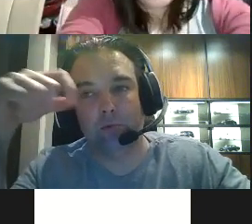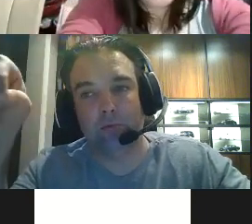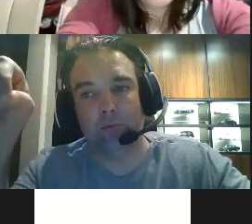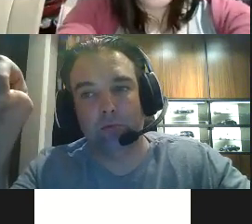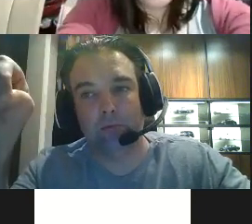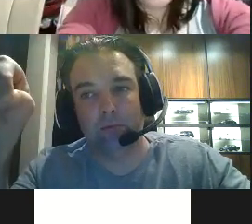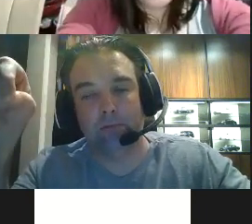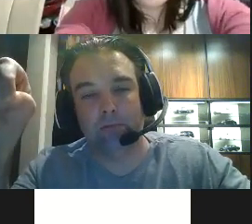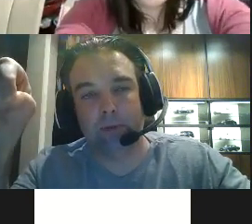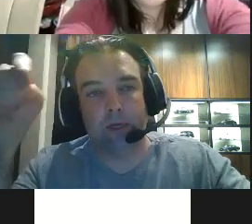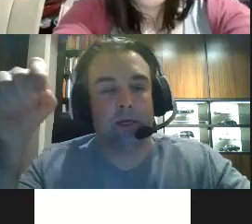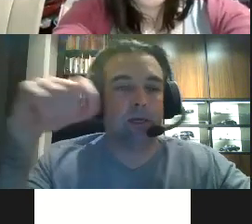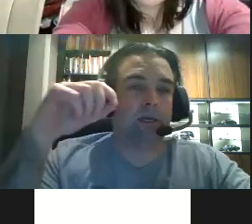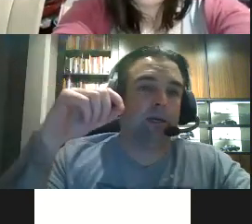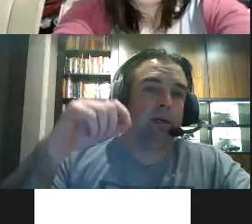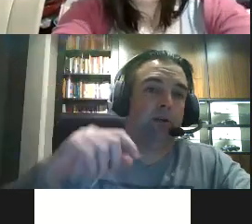carregando.